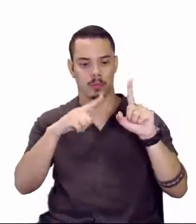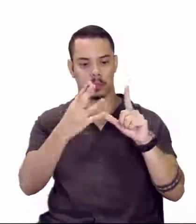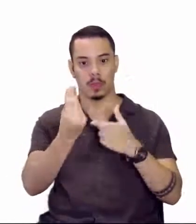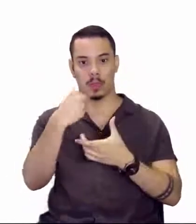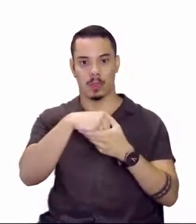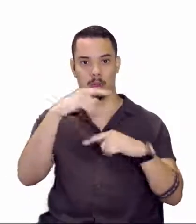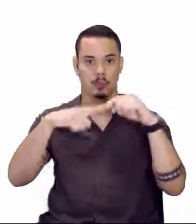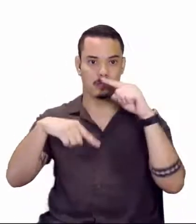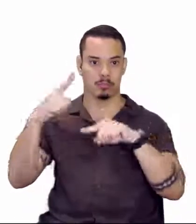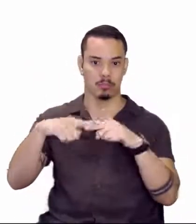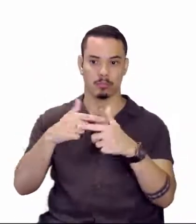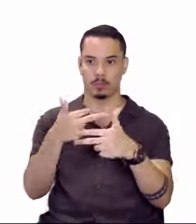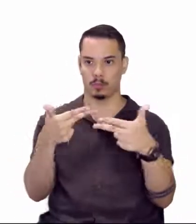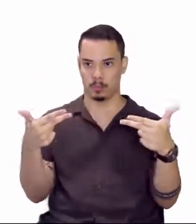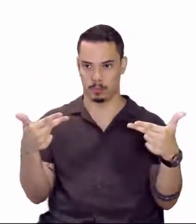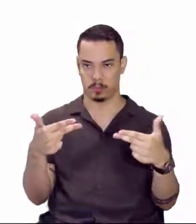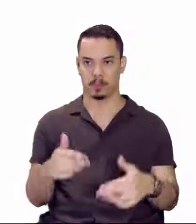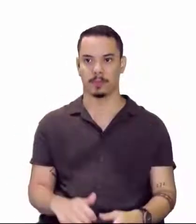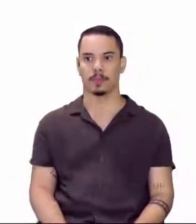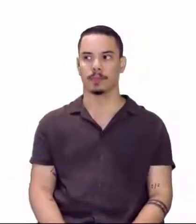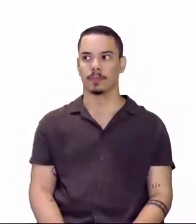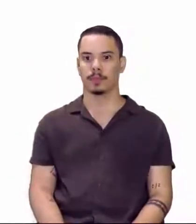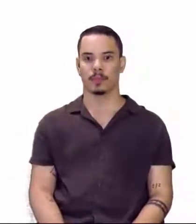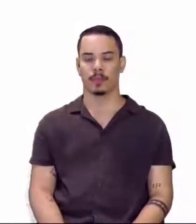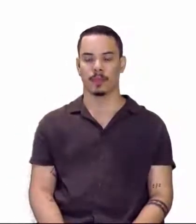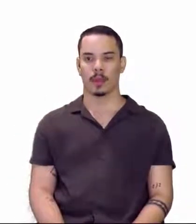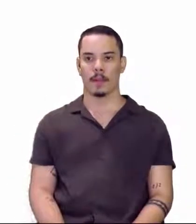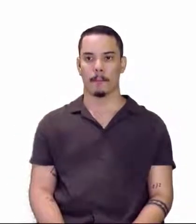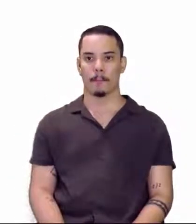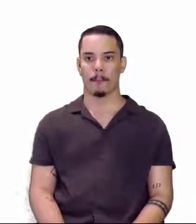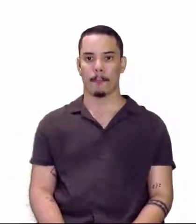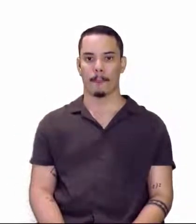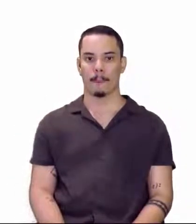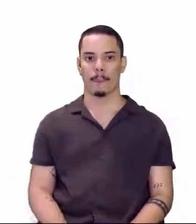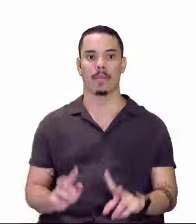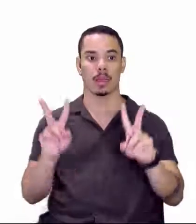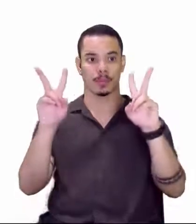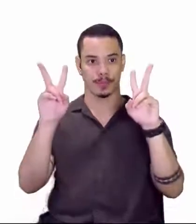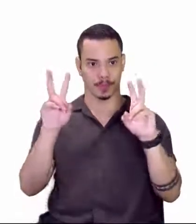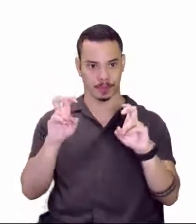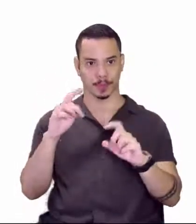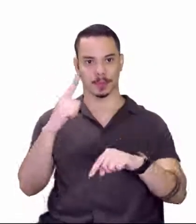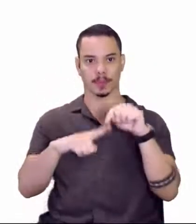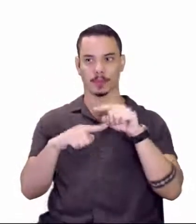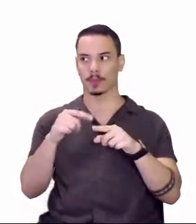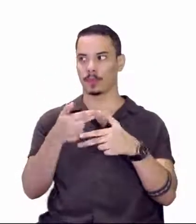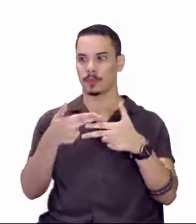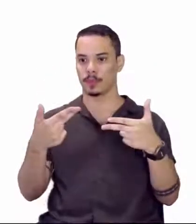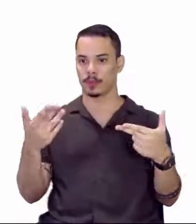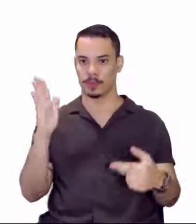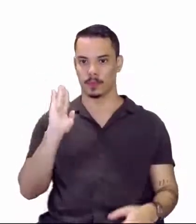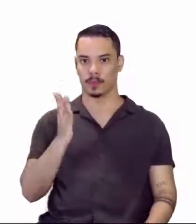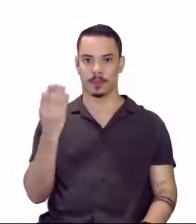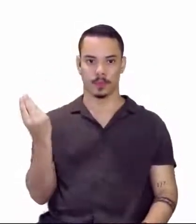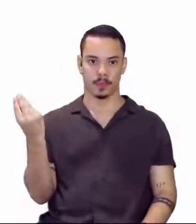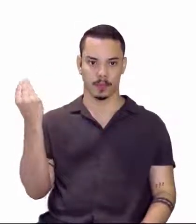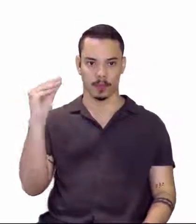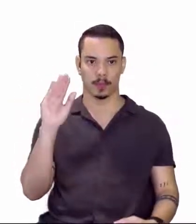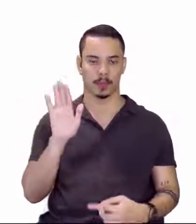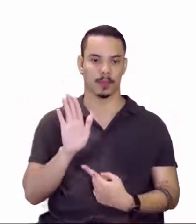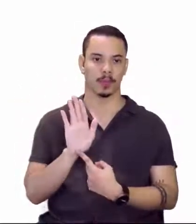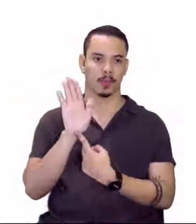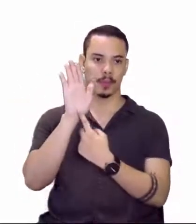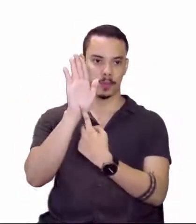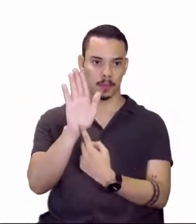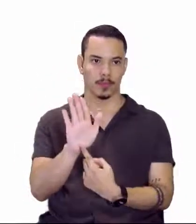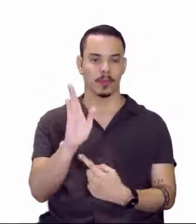químicos. Meus caros alunos, com relação aos elementos representativos,